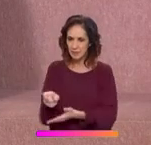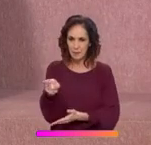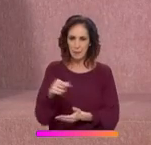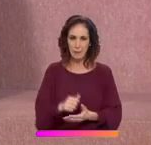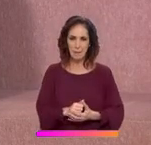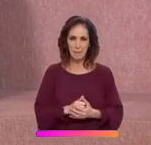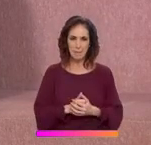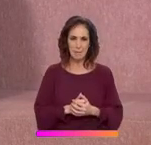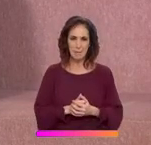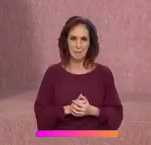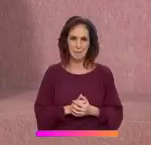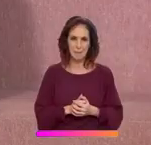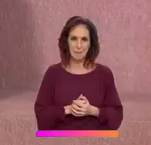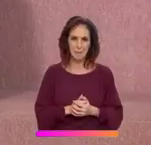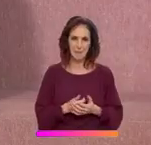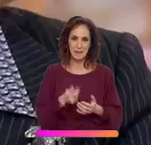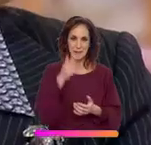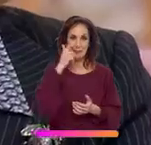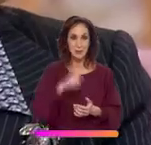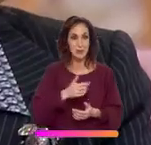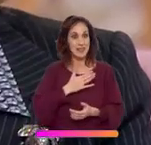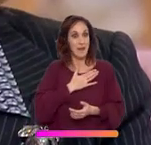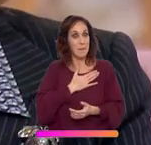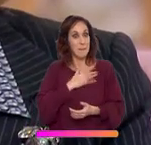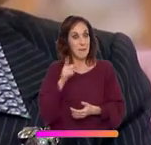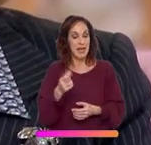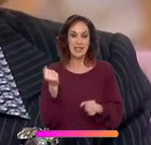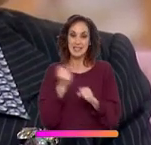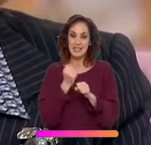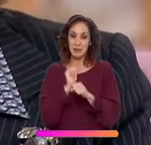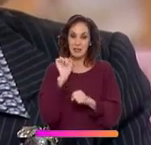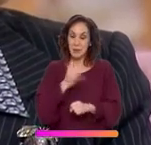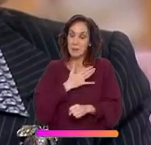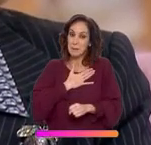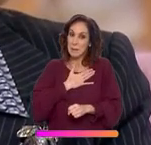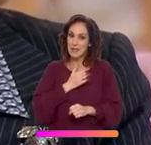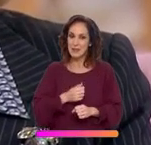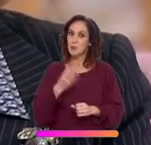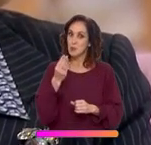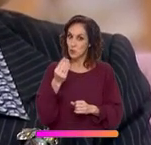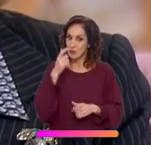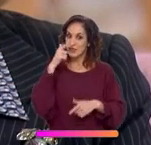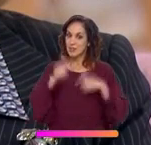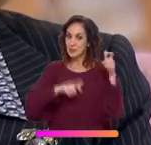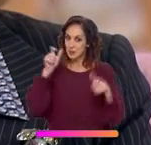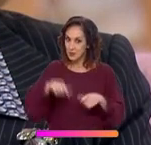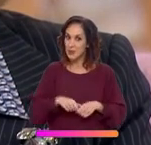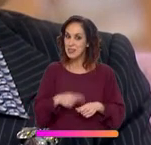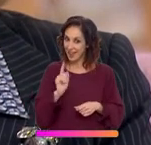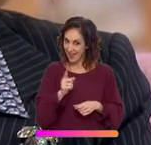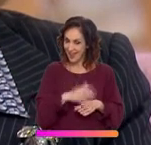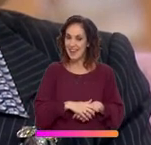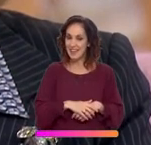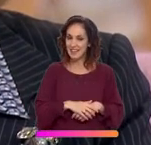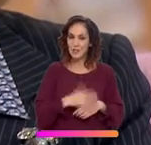Ficam aqui as palavras de quem a admira, de quem admira o seu trabalho. É muita gente. E passar de